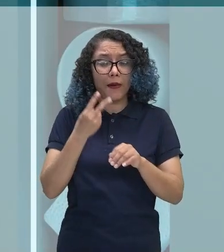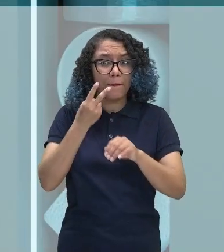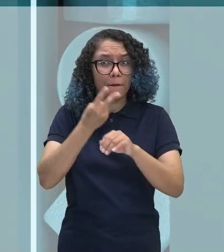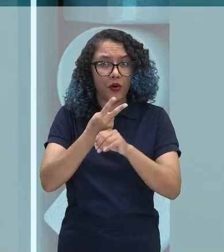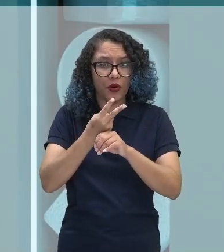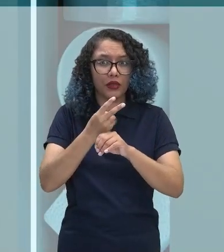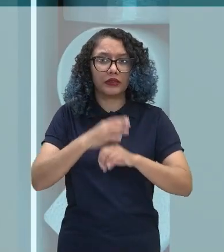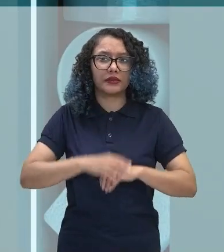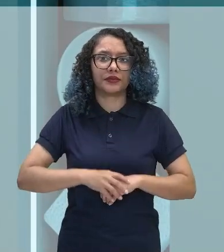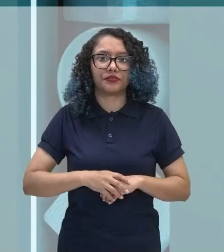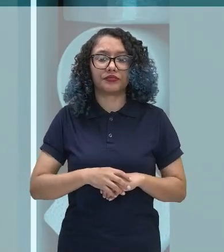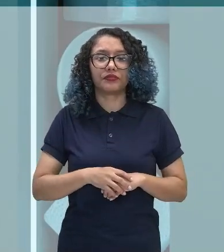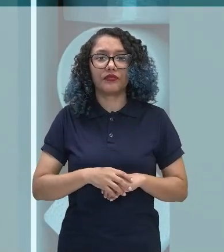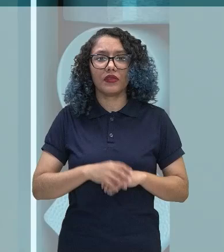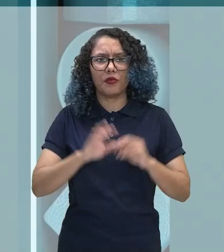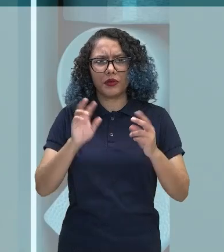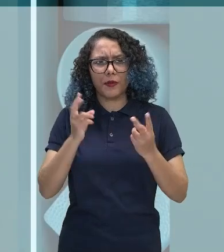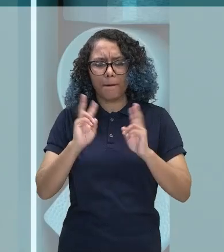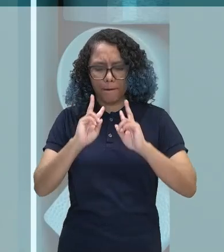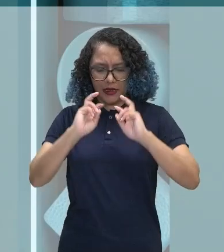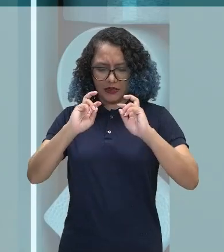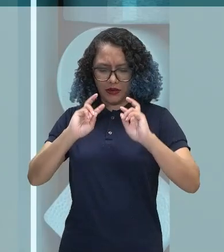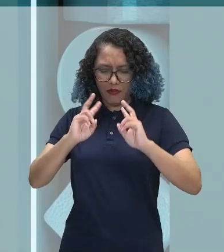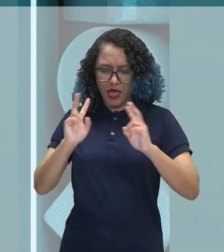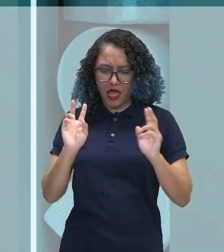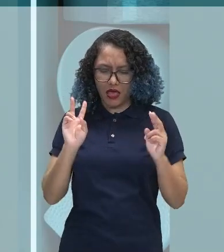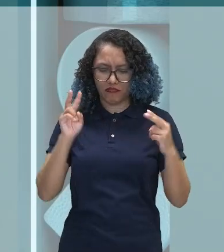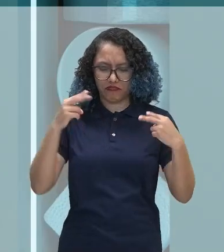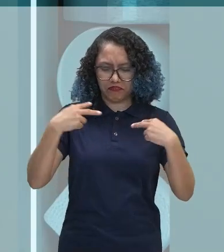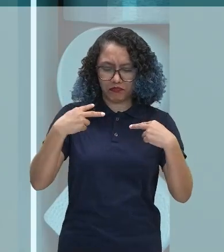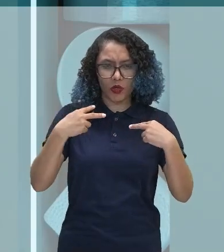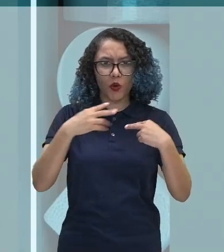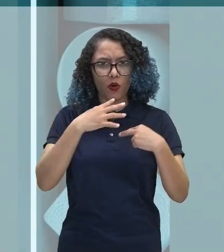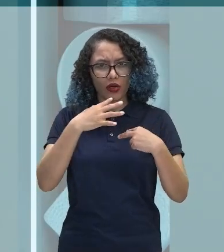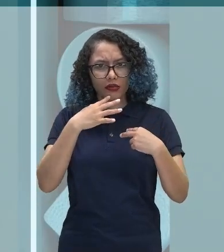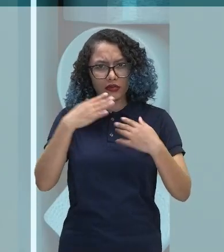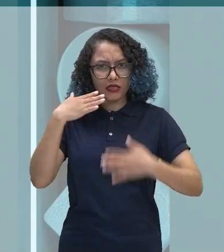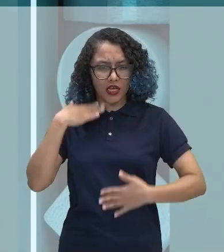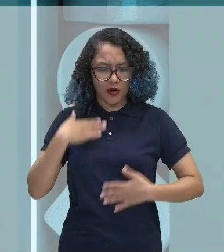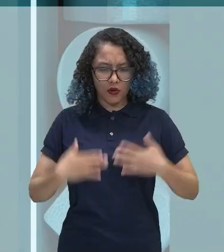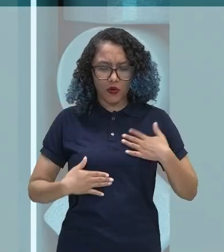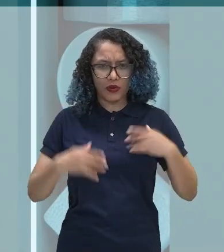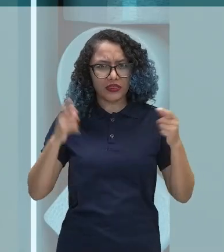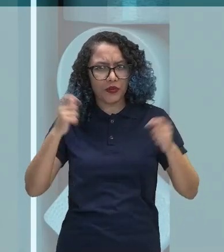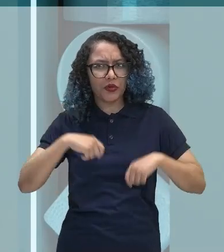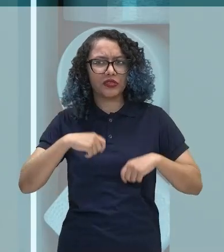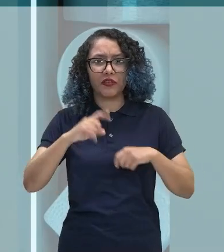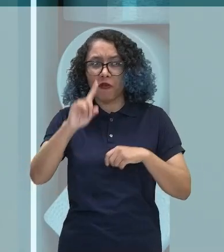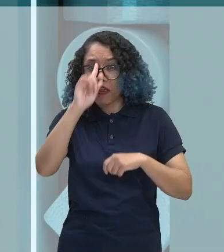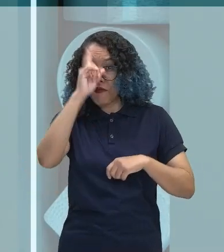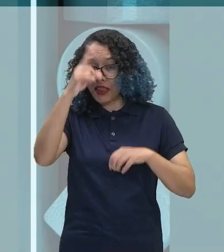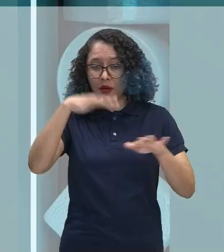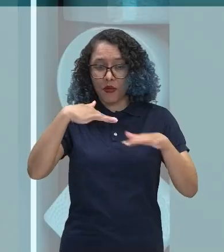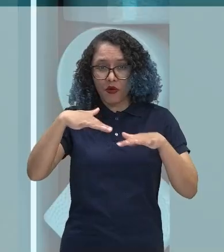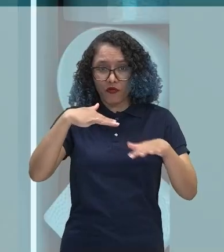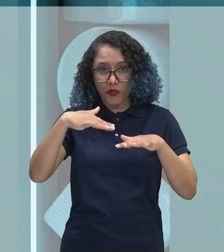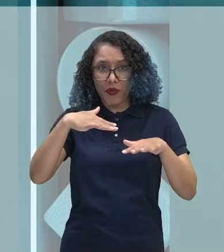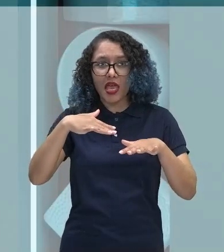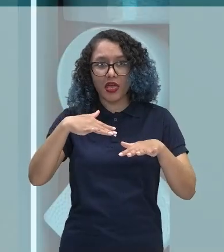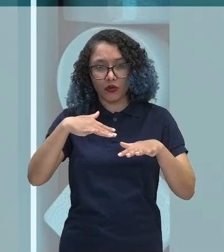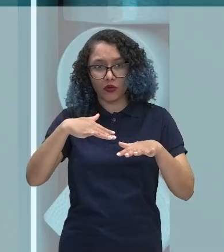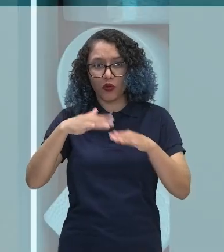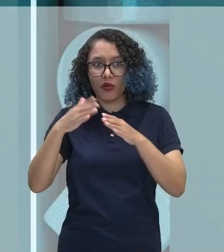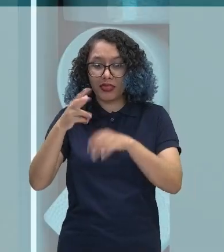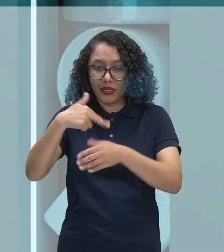conhecer o corpo dele. Então, para criar uma coreografia, o dançarino tem que conhecer os movimentos, o